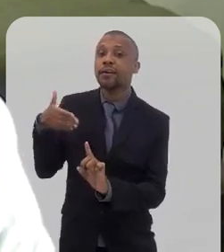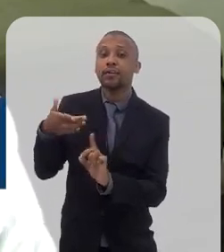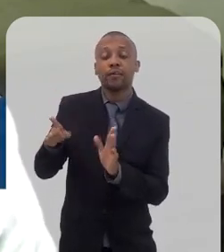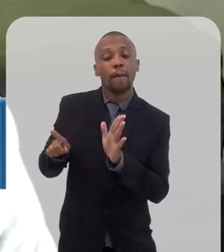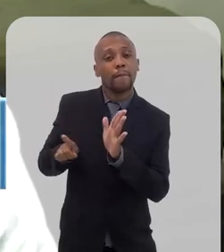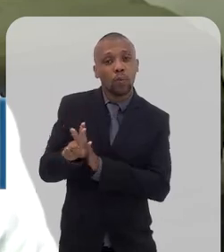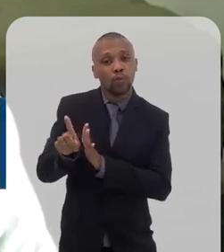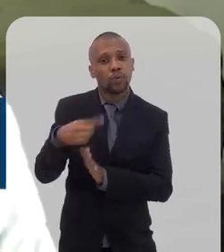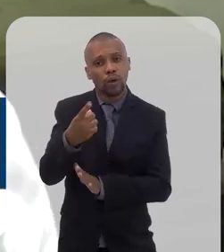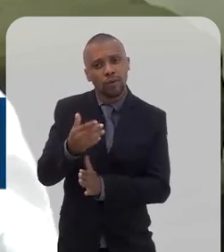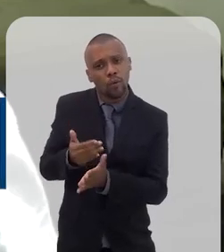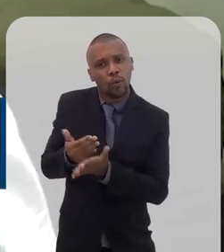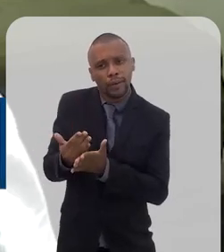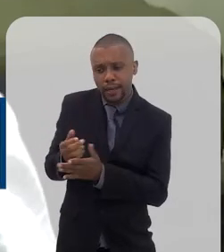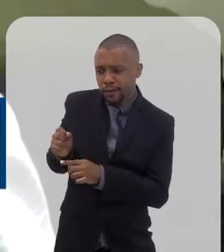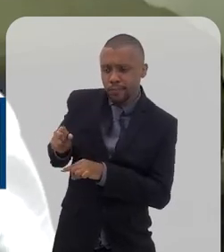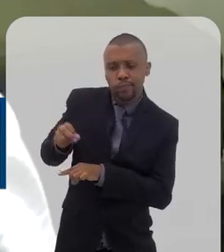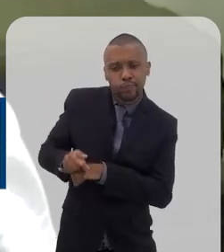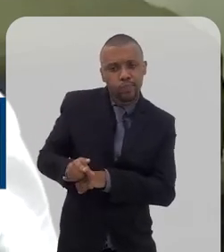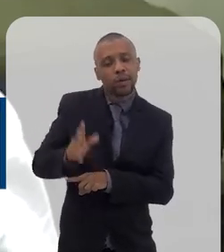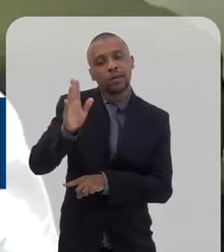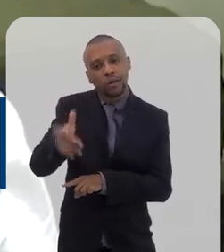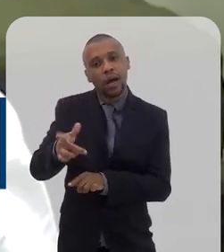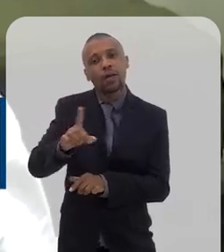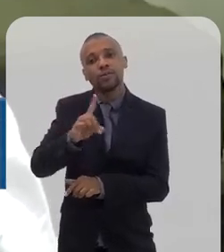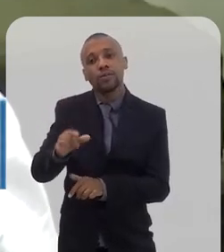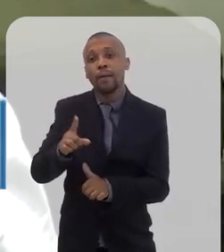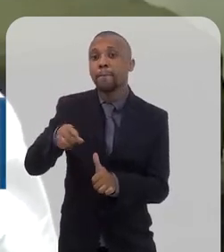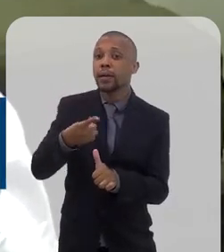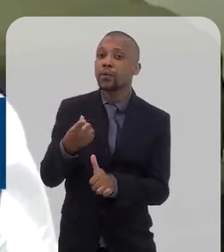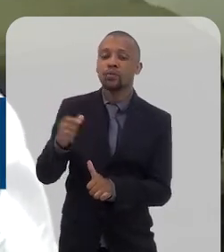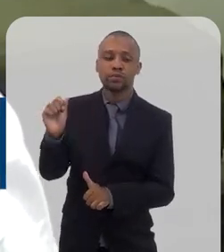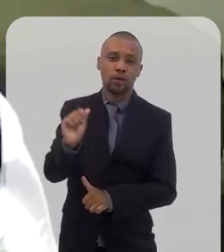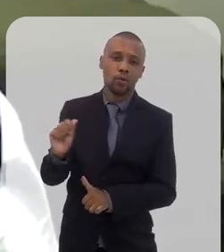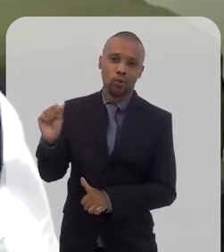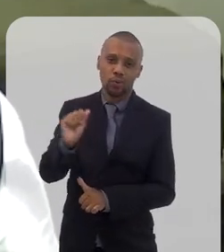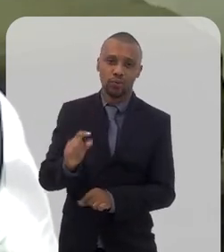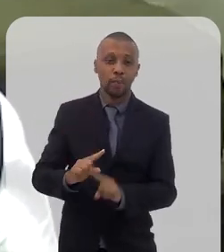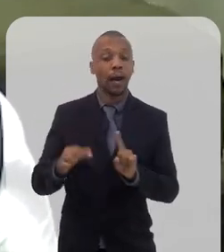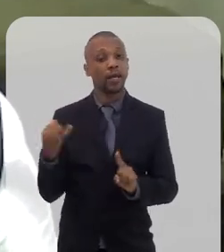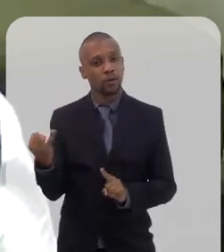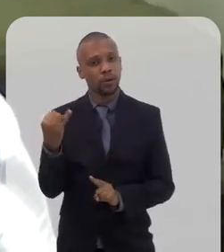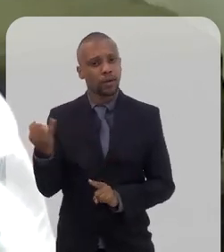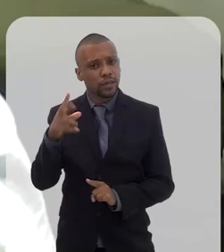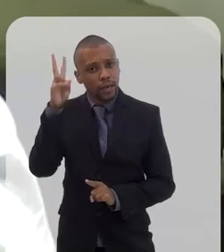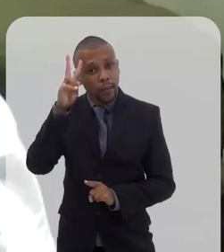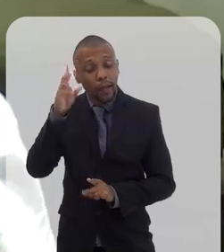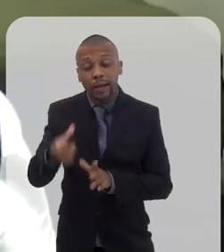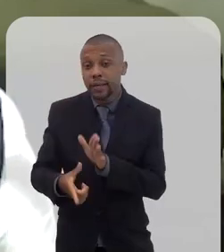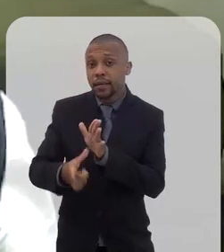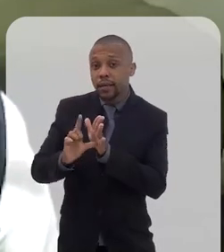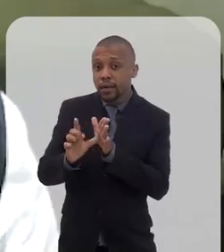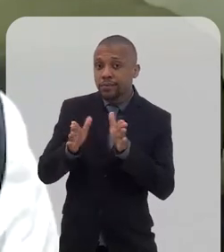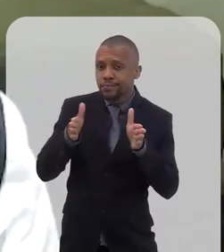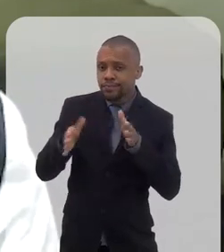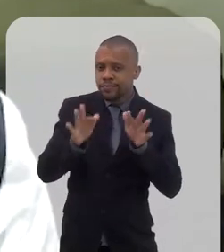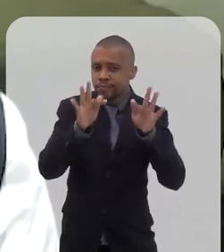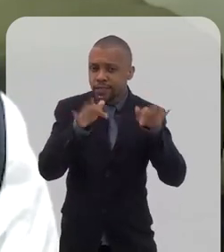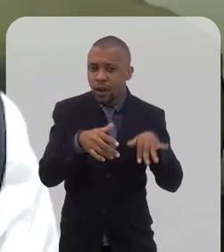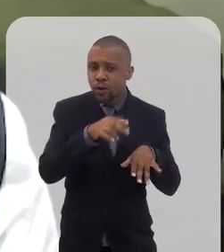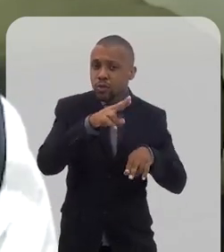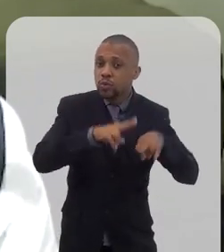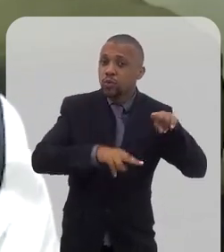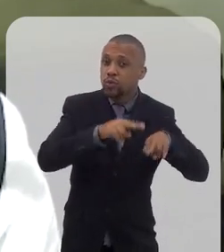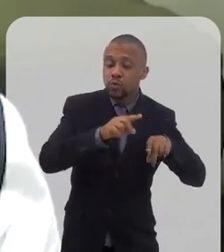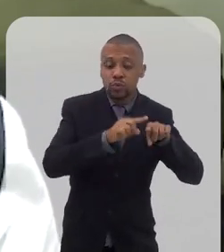campo já no dia 1º de agosto. Mas é importante lembrar, Geisa, que antes, já em julho, entre o